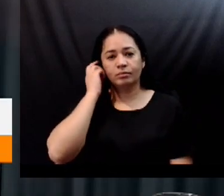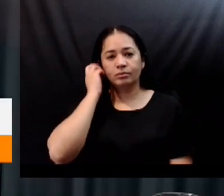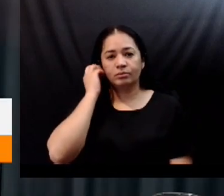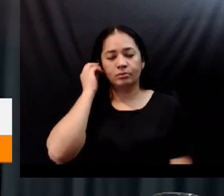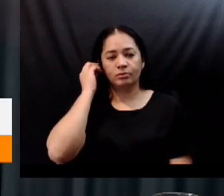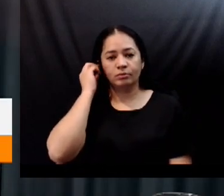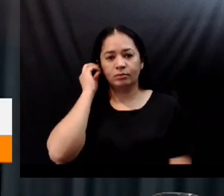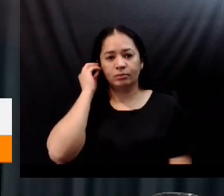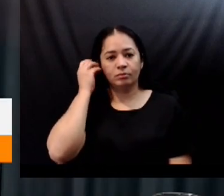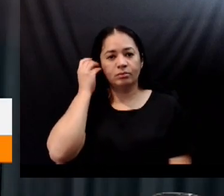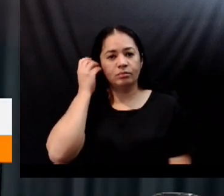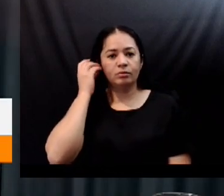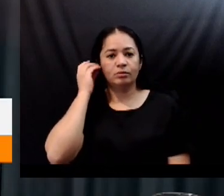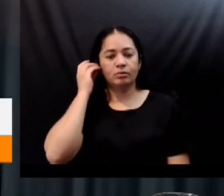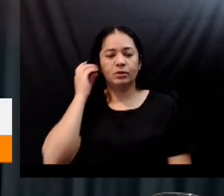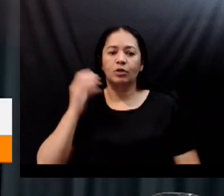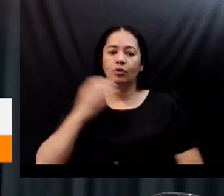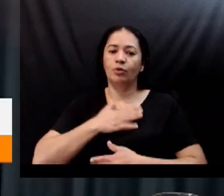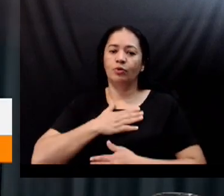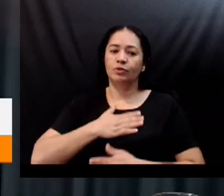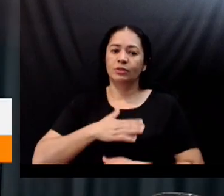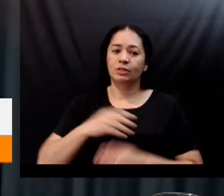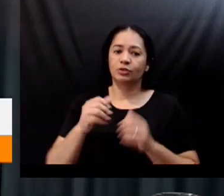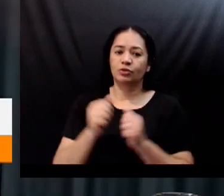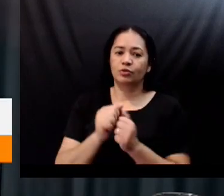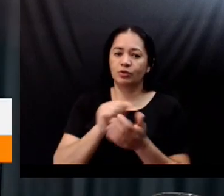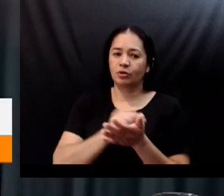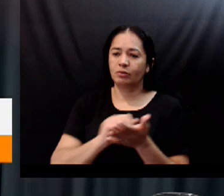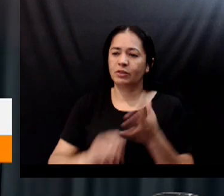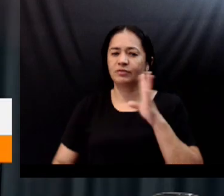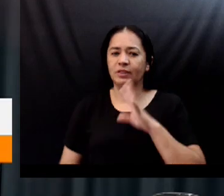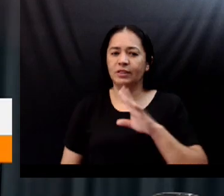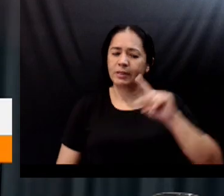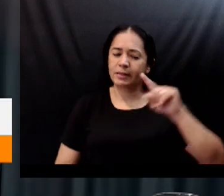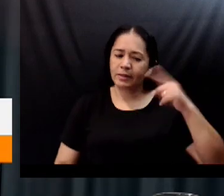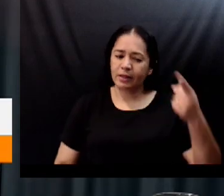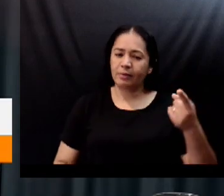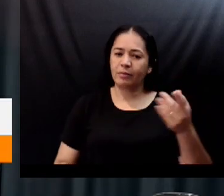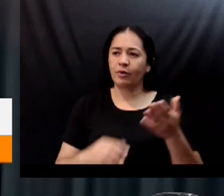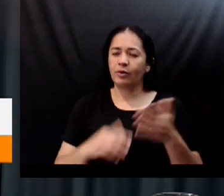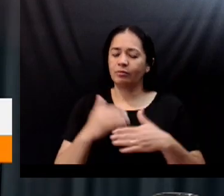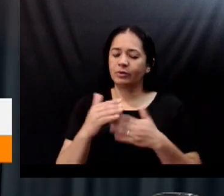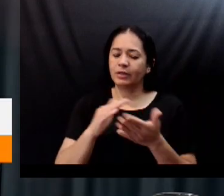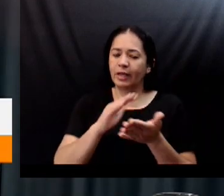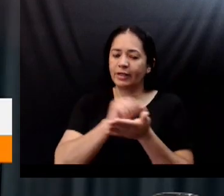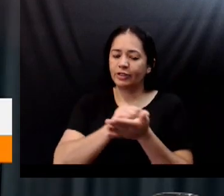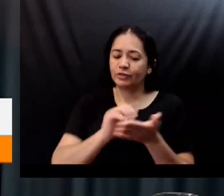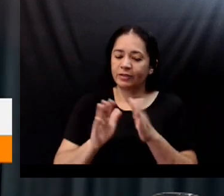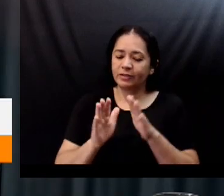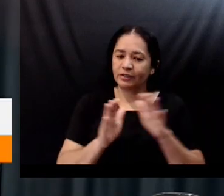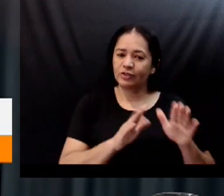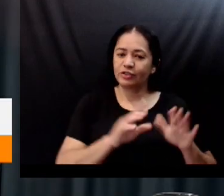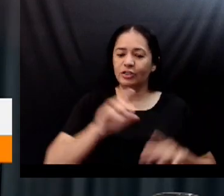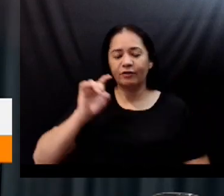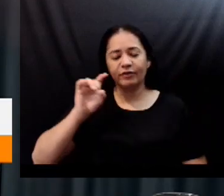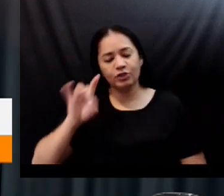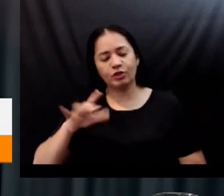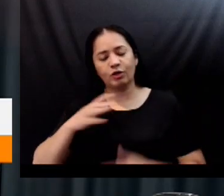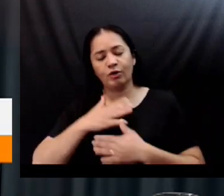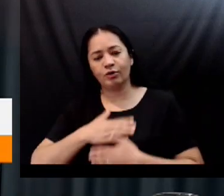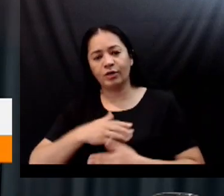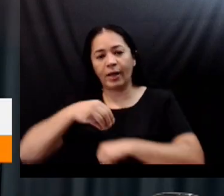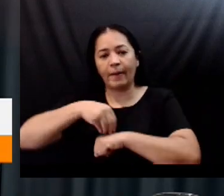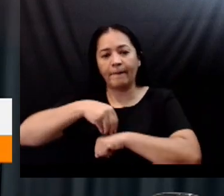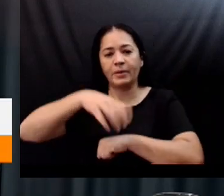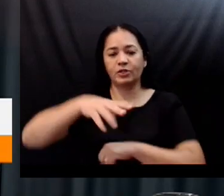com uma atividade legal, para depois você tirar a atividade, sabe. Então a minha dica é: continue tentando,